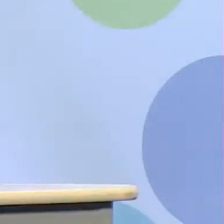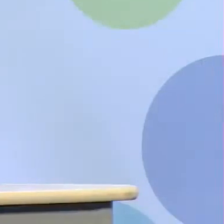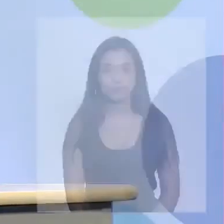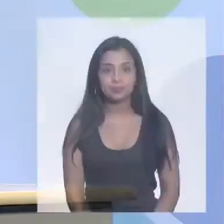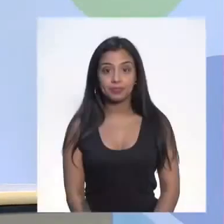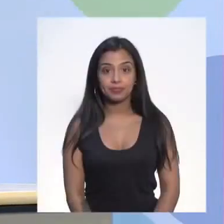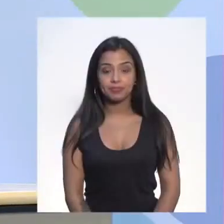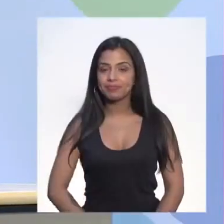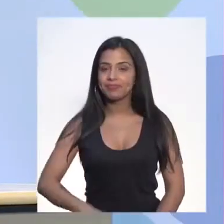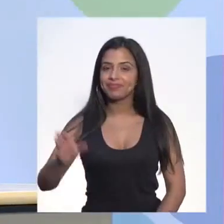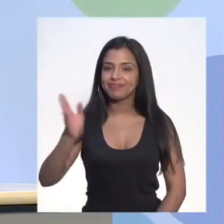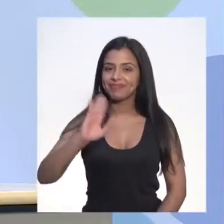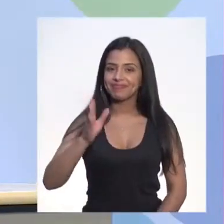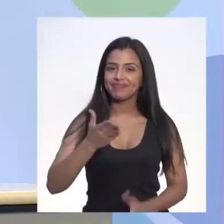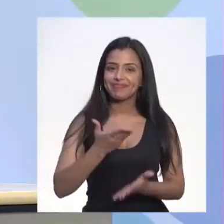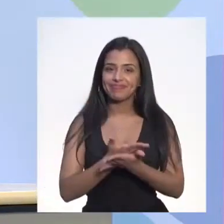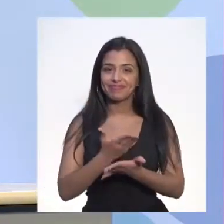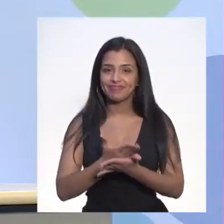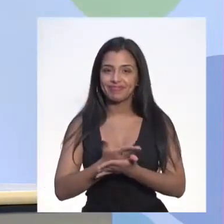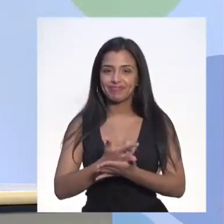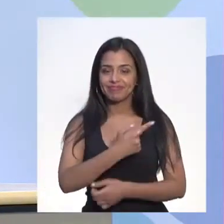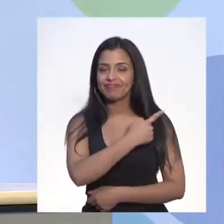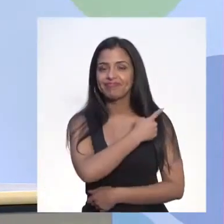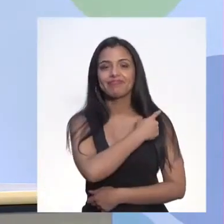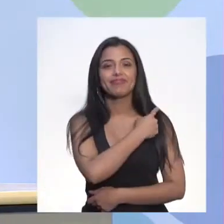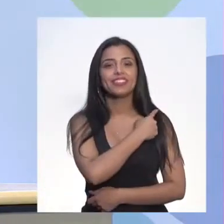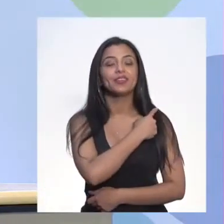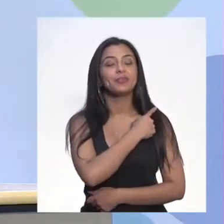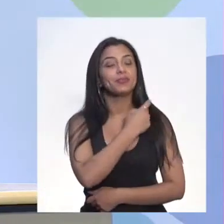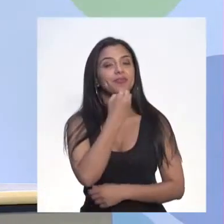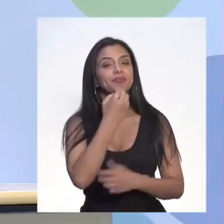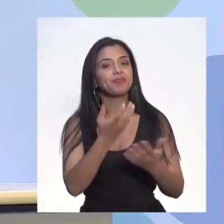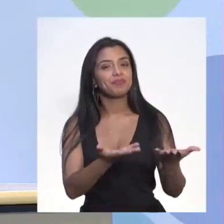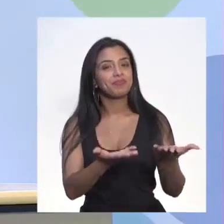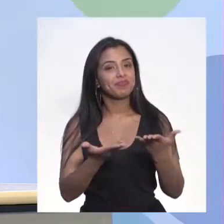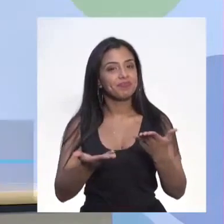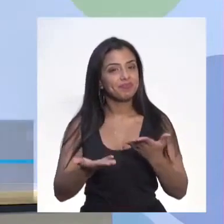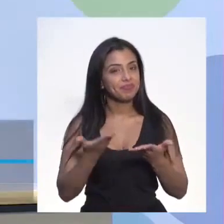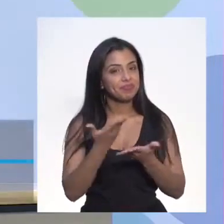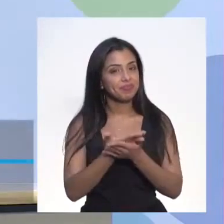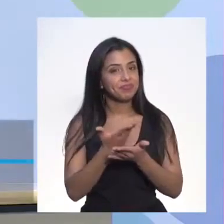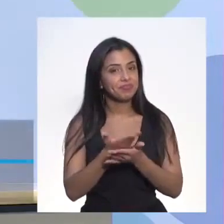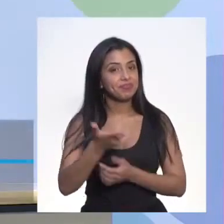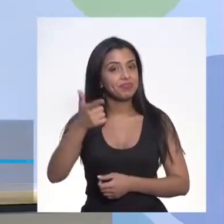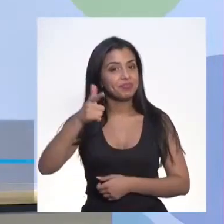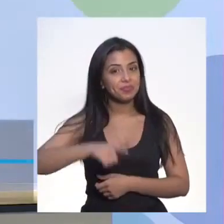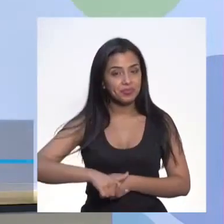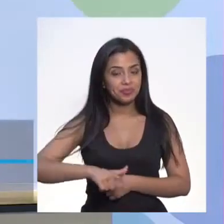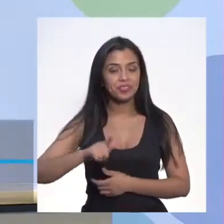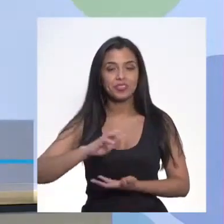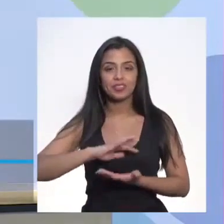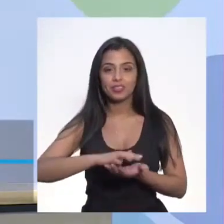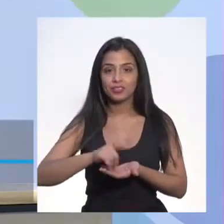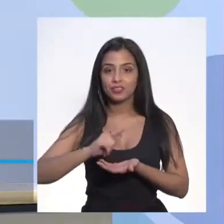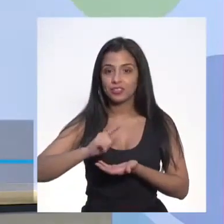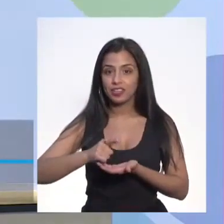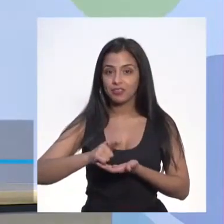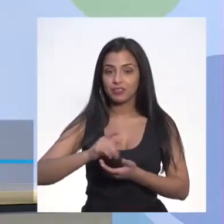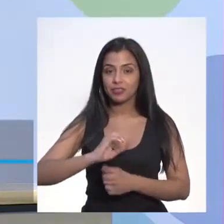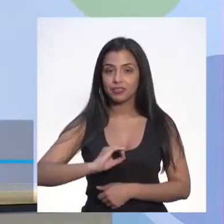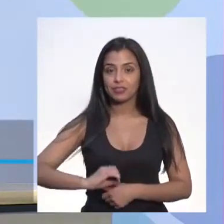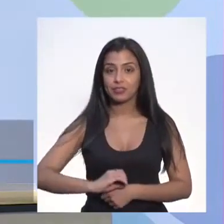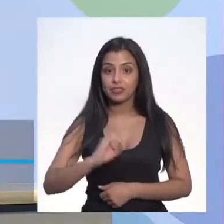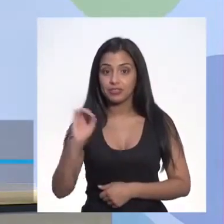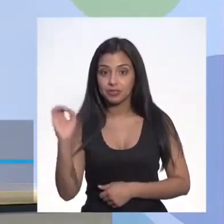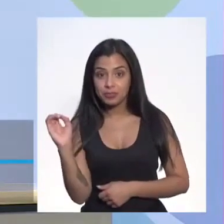Olá, estudantes da primeira série do ensino médio, sejam bem-vindos a mais uma aula de geografia aqui no Centro de Mídias. Eu sou a